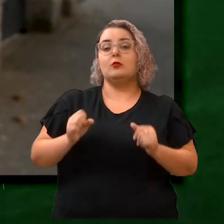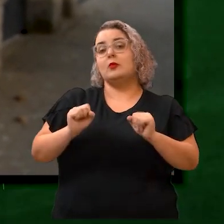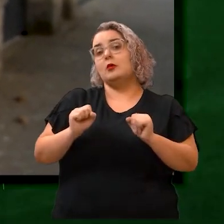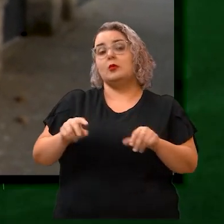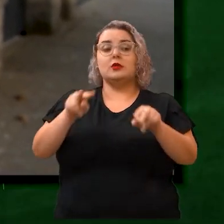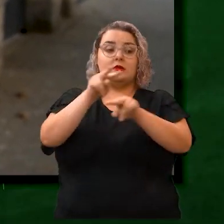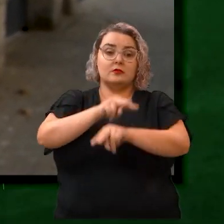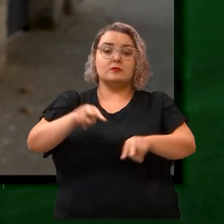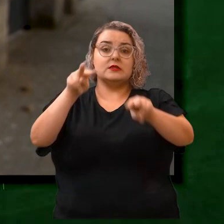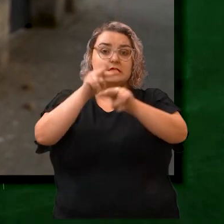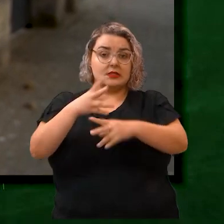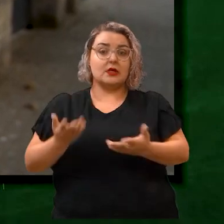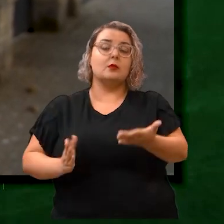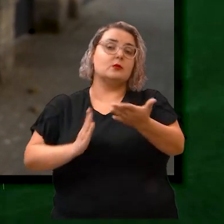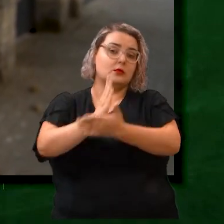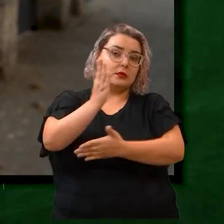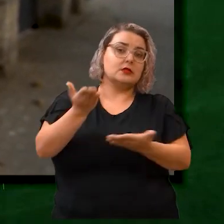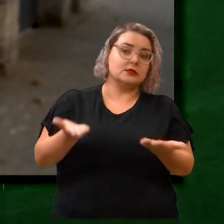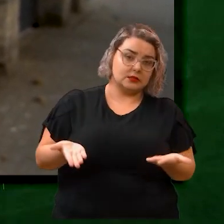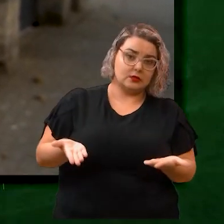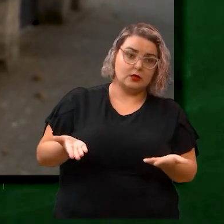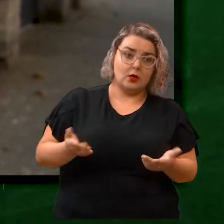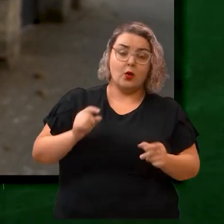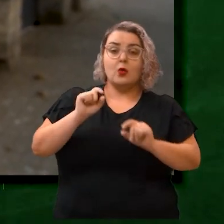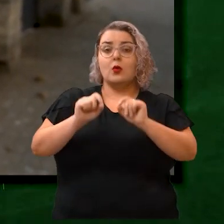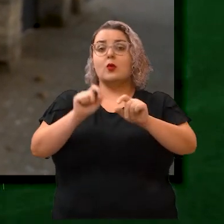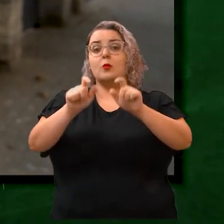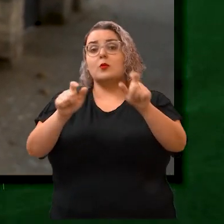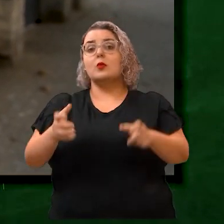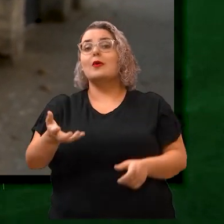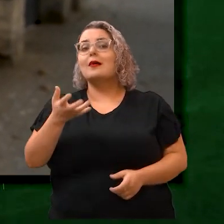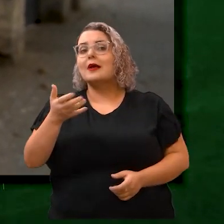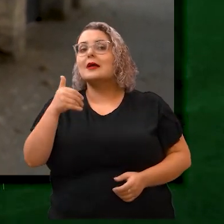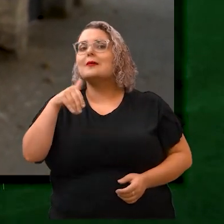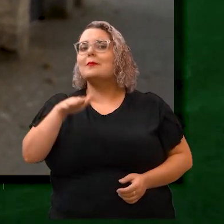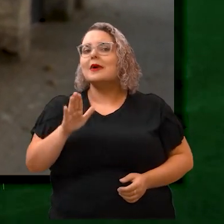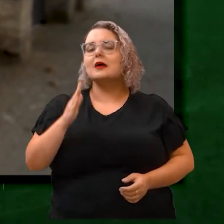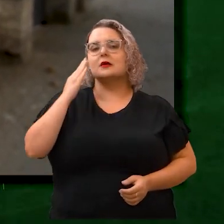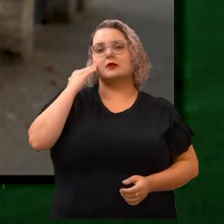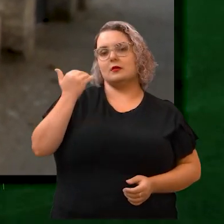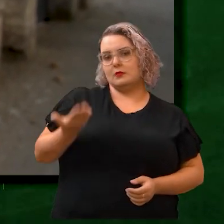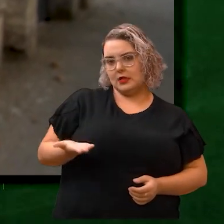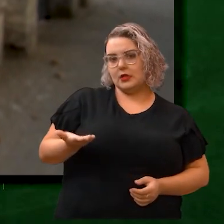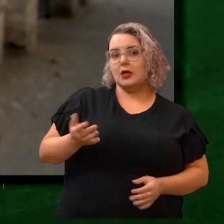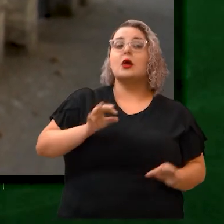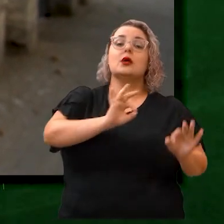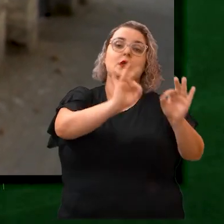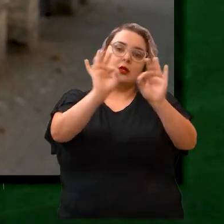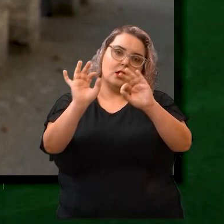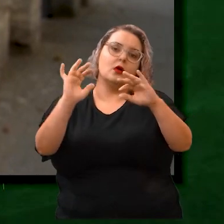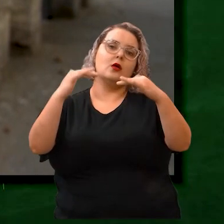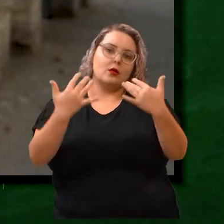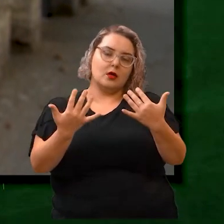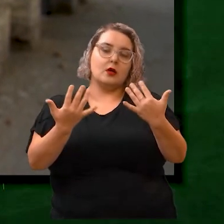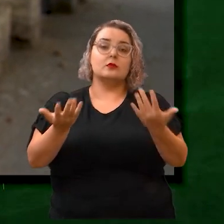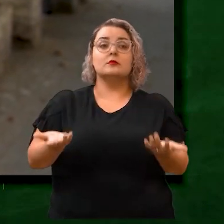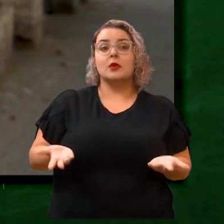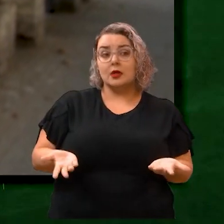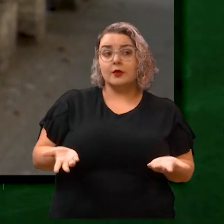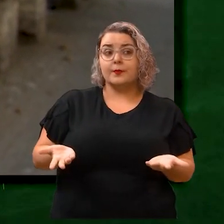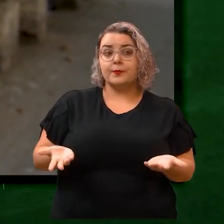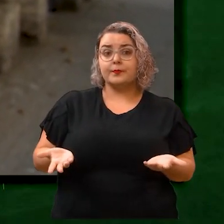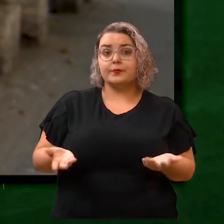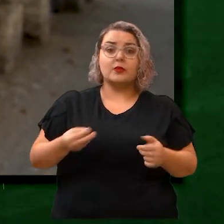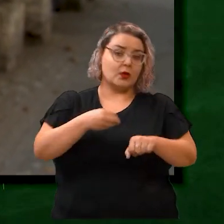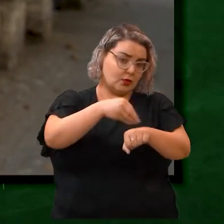visando evidentemente a aprovação o que o pessoal mais quer saber é claro que tá acompanhando a gente não é